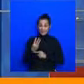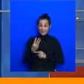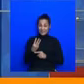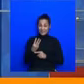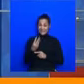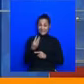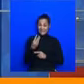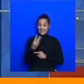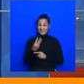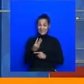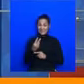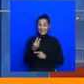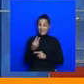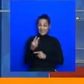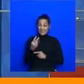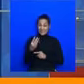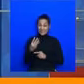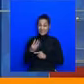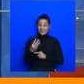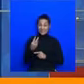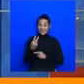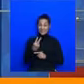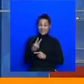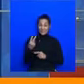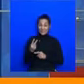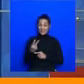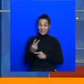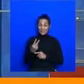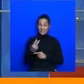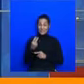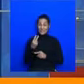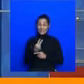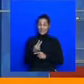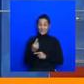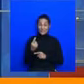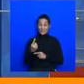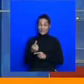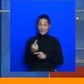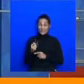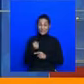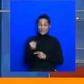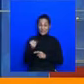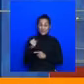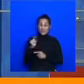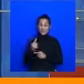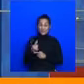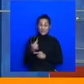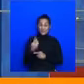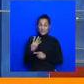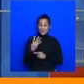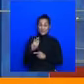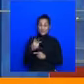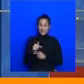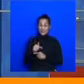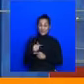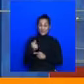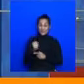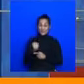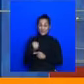43, 34, 22, 58, 88,